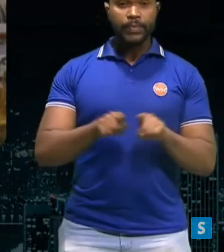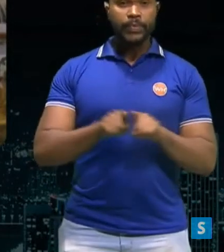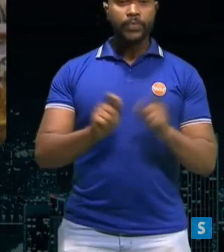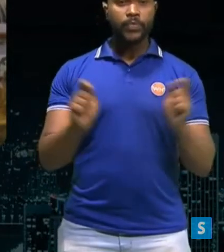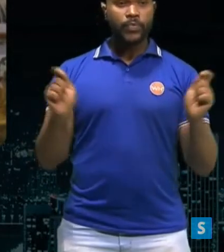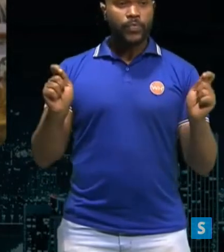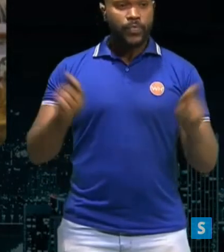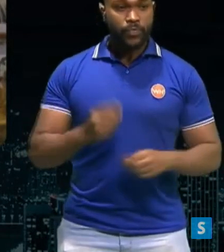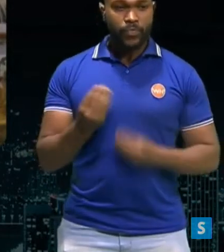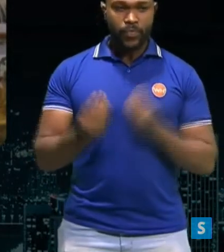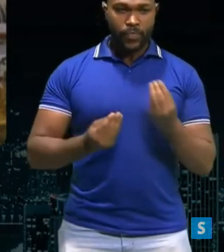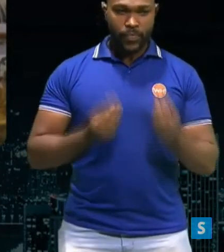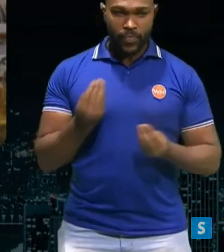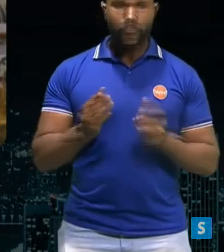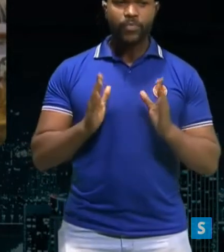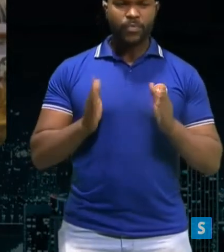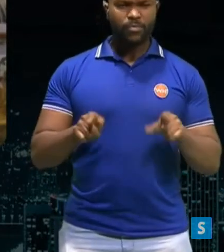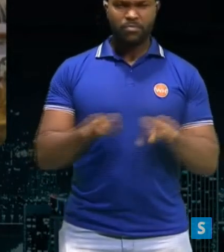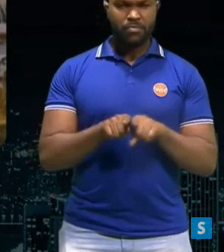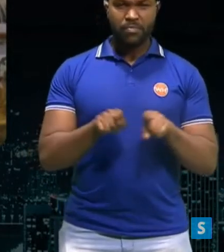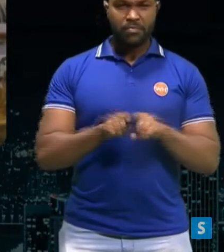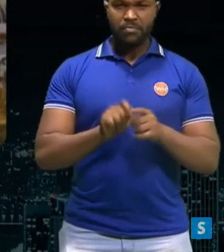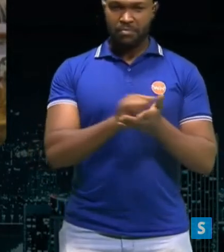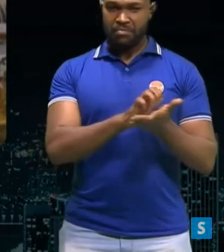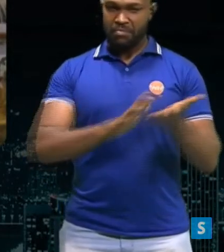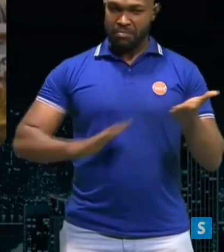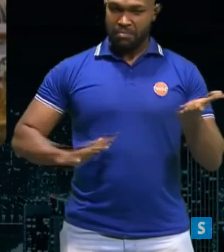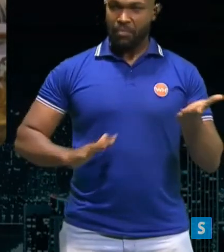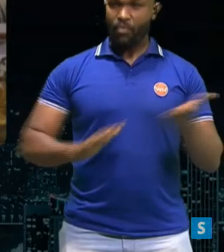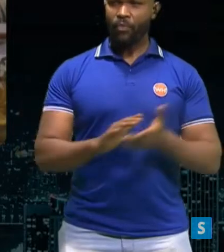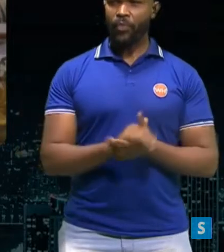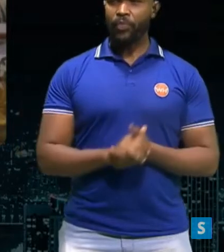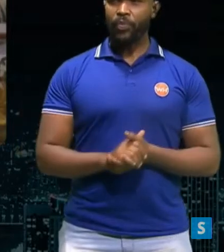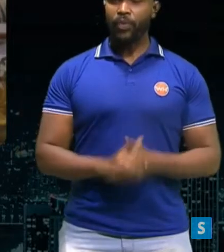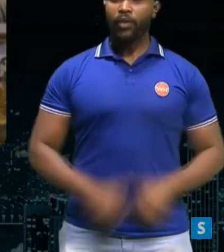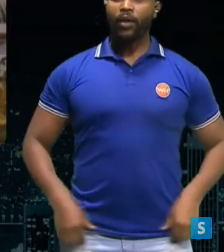habilidades nas suas atividades